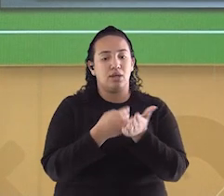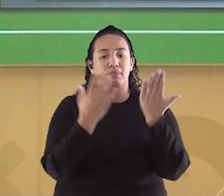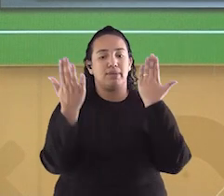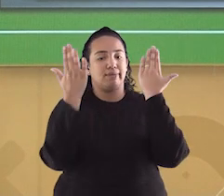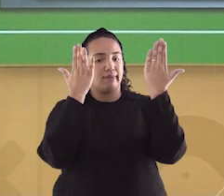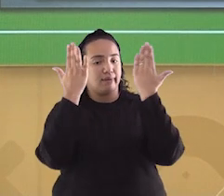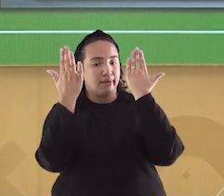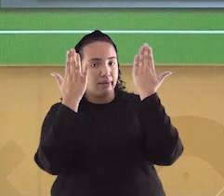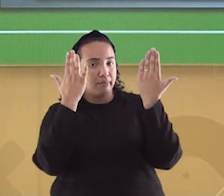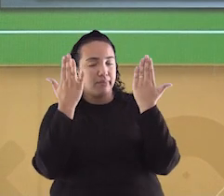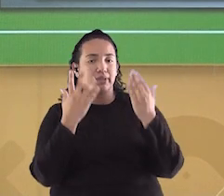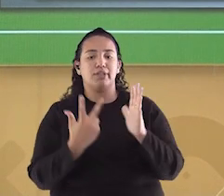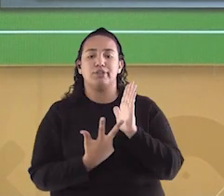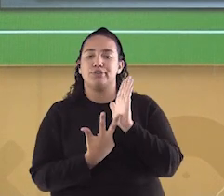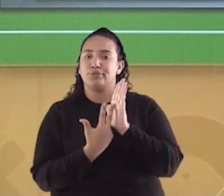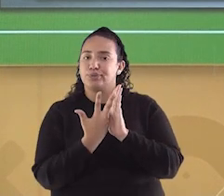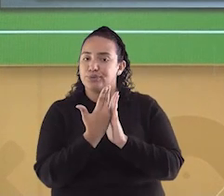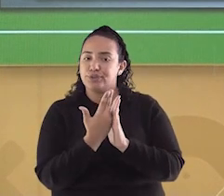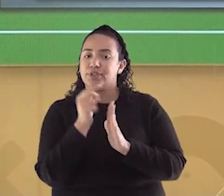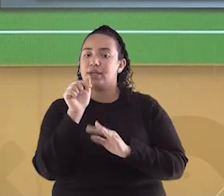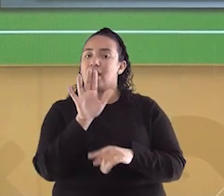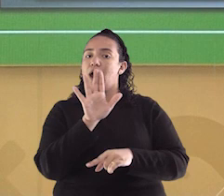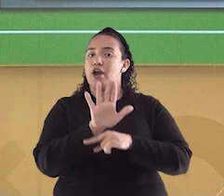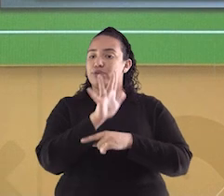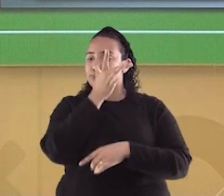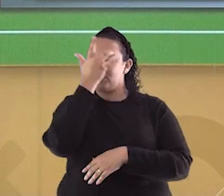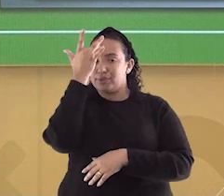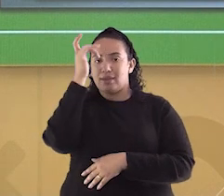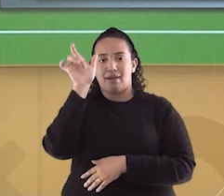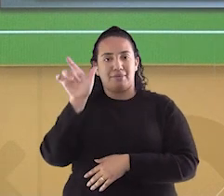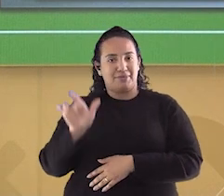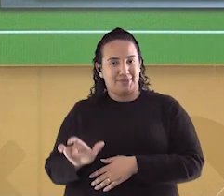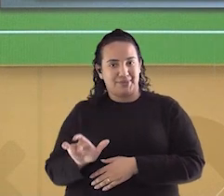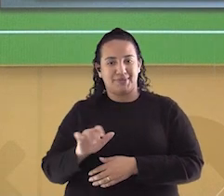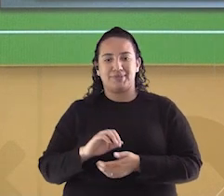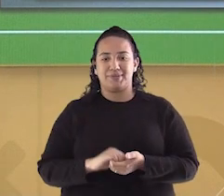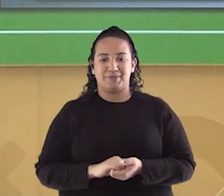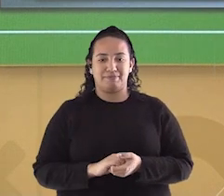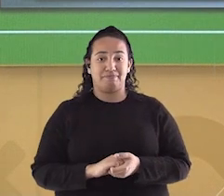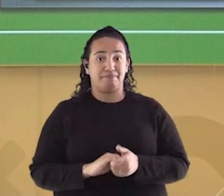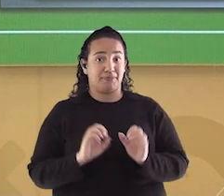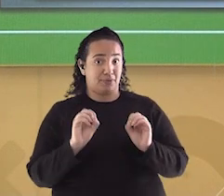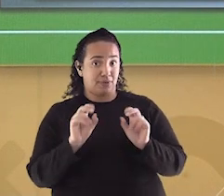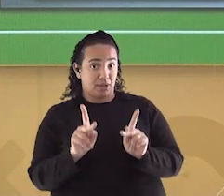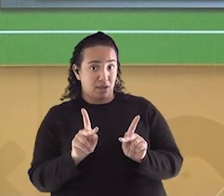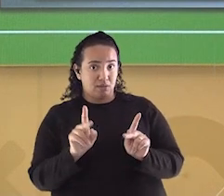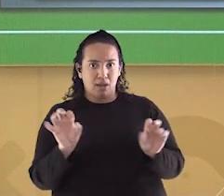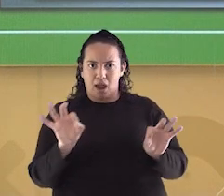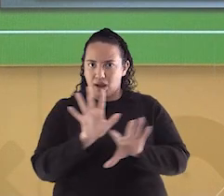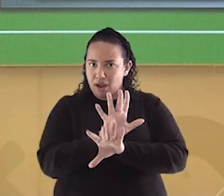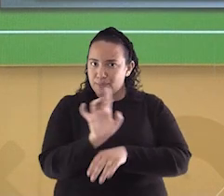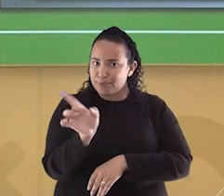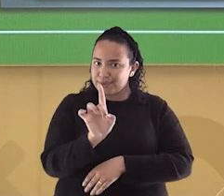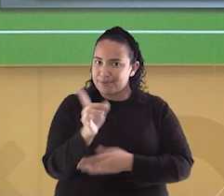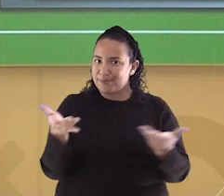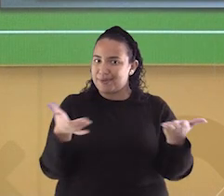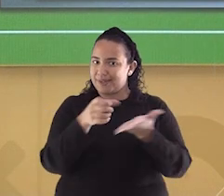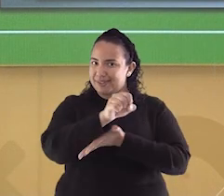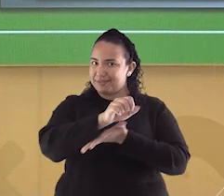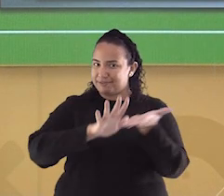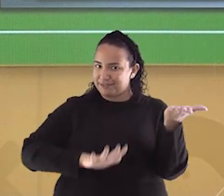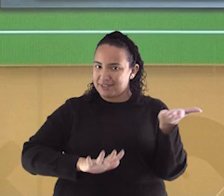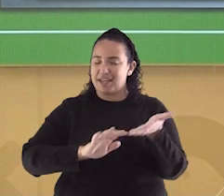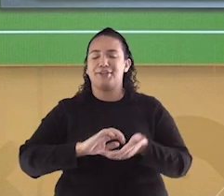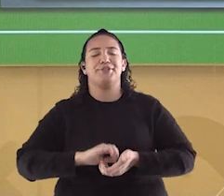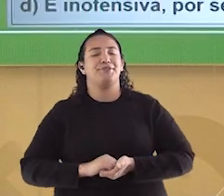demais procedimentos que visam restabelecer a saúde do paciente. Corrigido? Mas não acabou não. Tem atividade para a gente fazer, beleza?